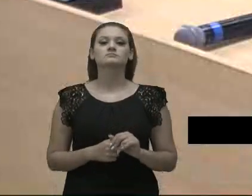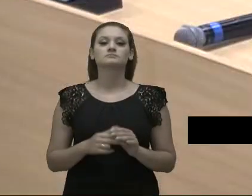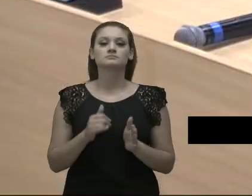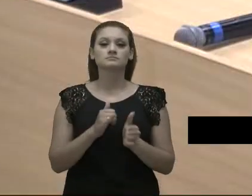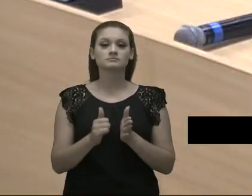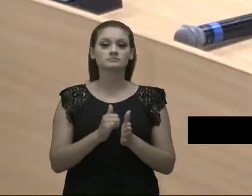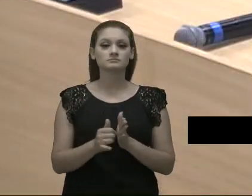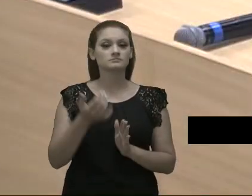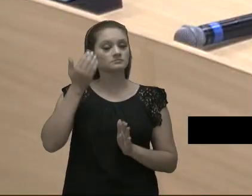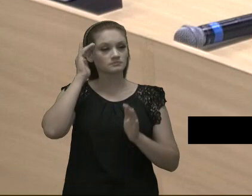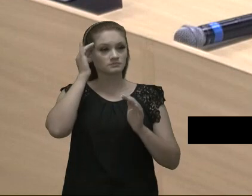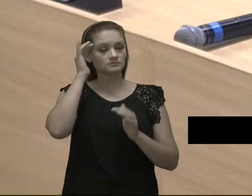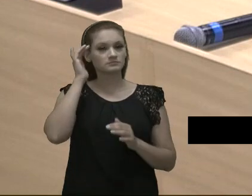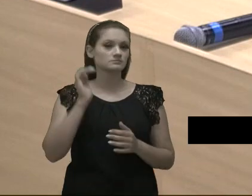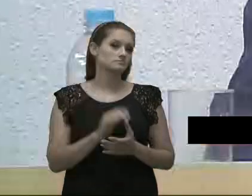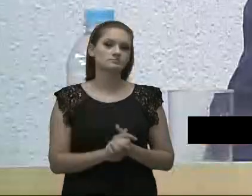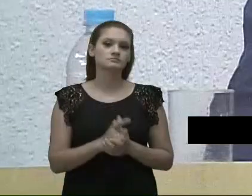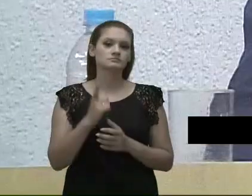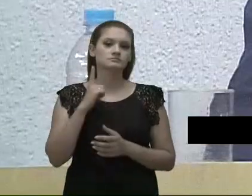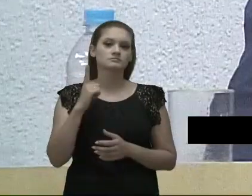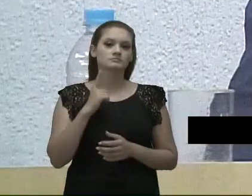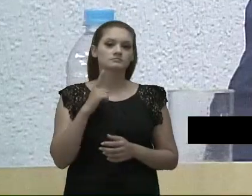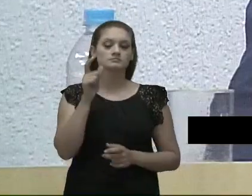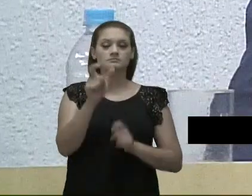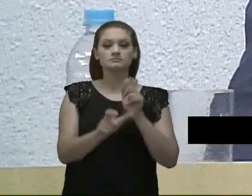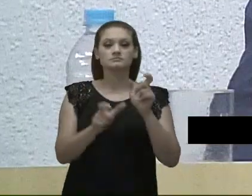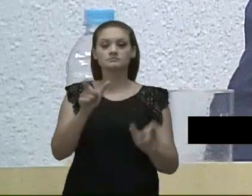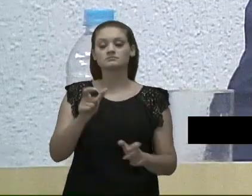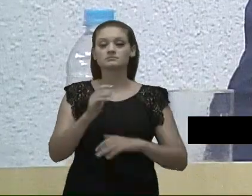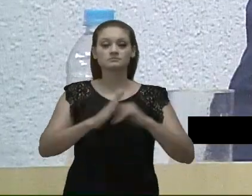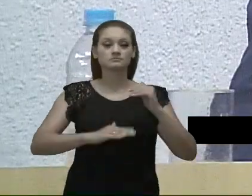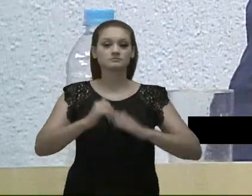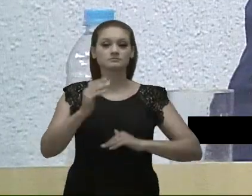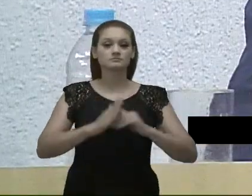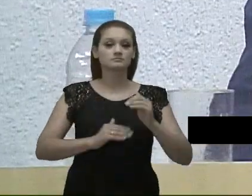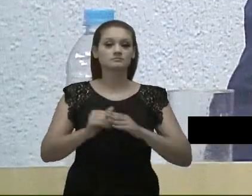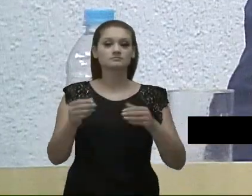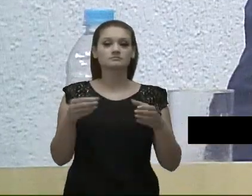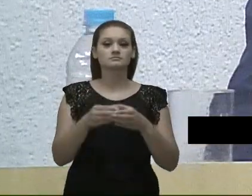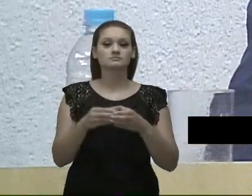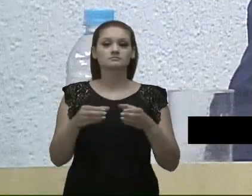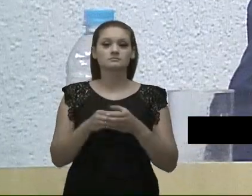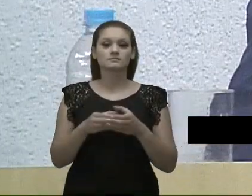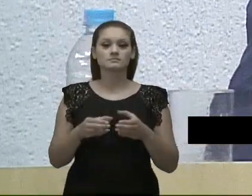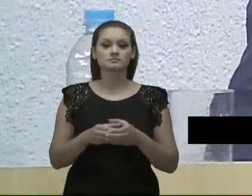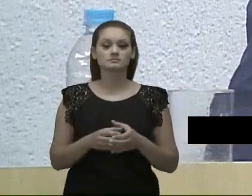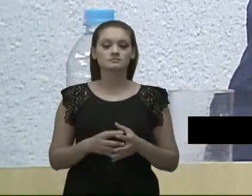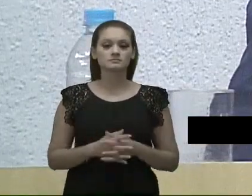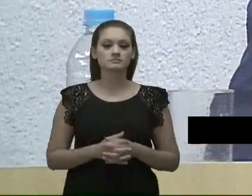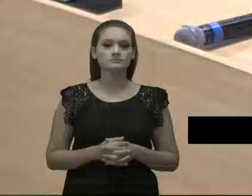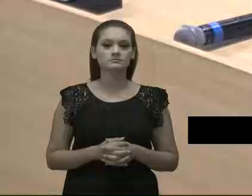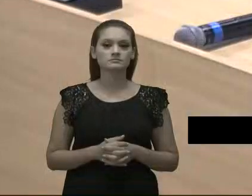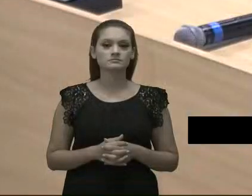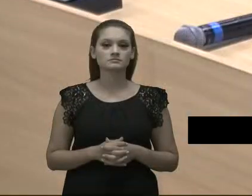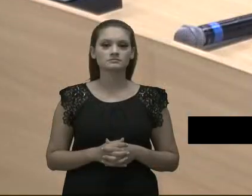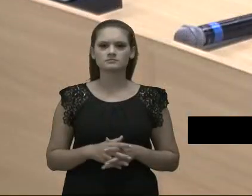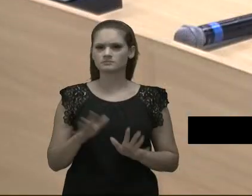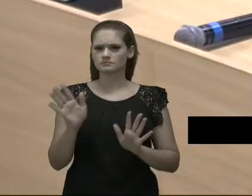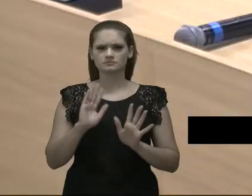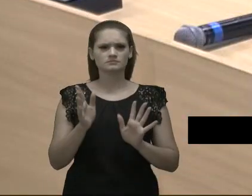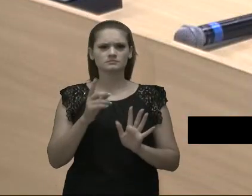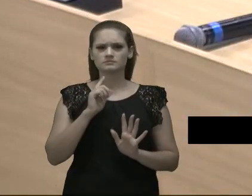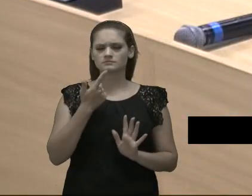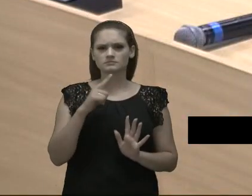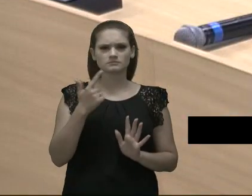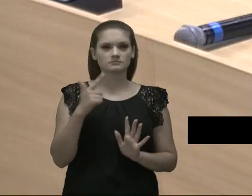Não entendi a pergunta. Teve alguma indicação dos profissionais que compuseram essa equipe toda? Nenhuma.